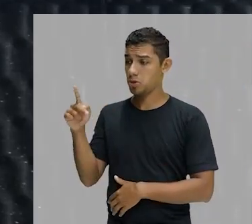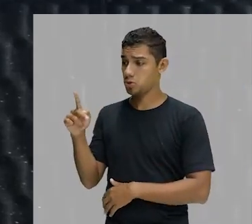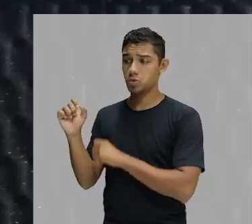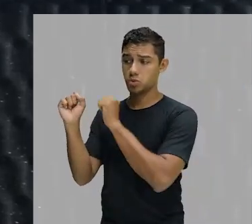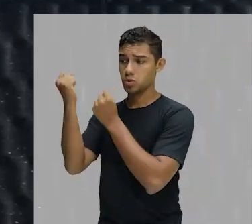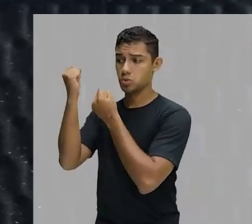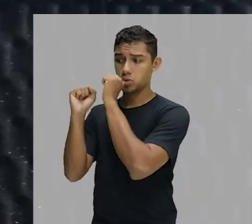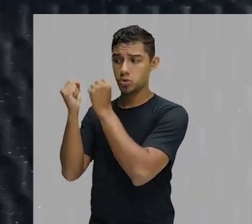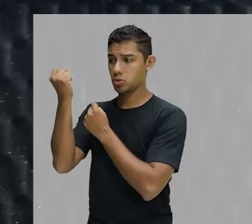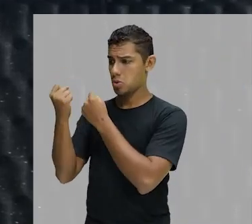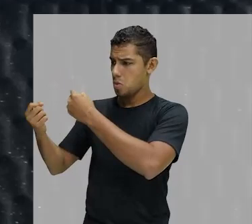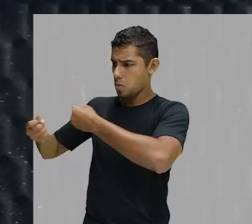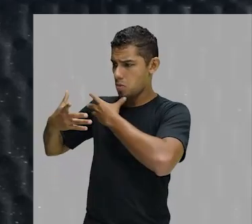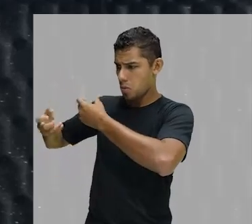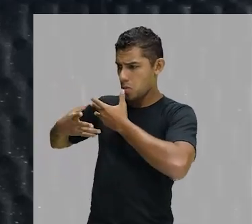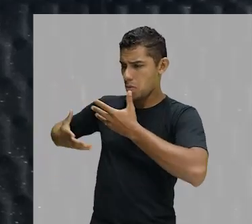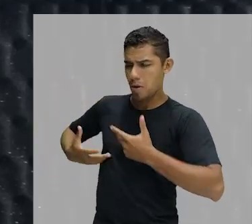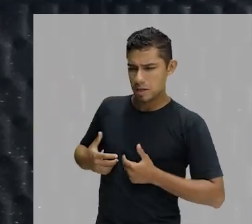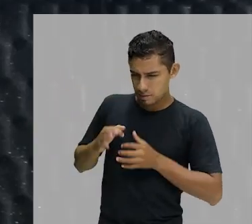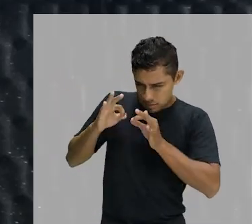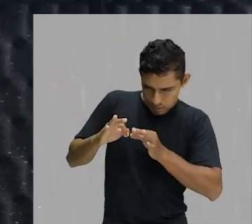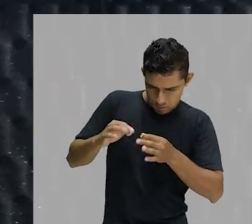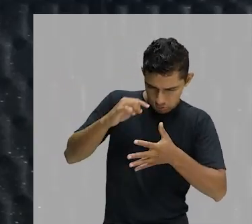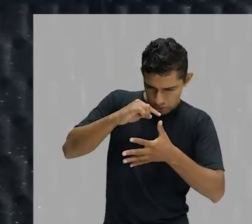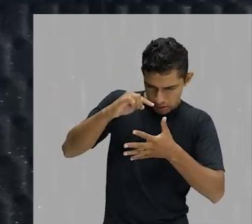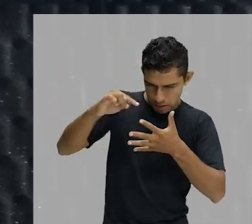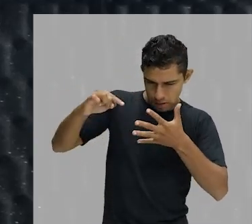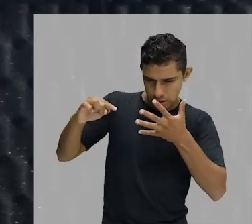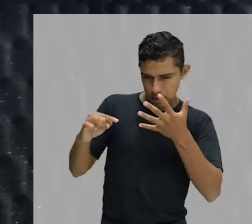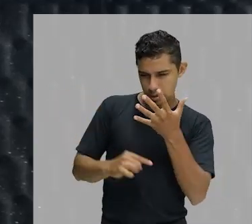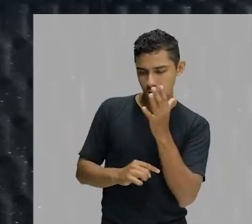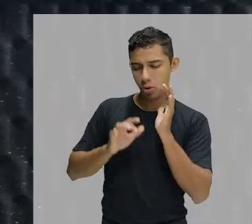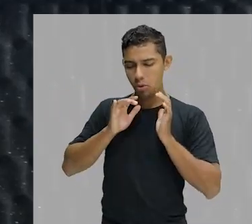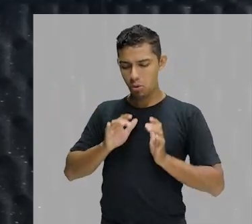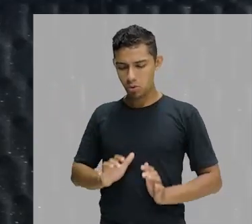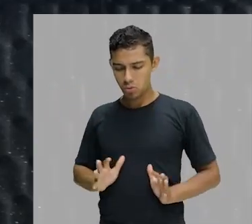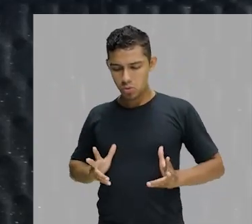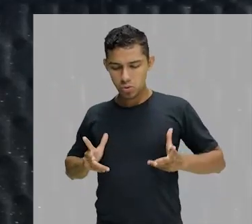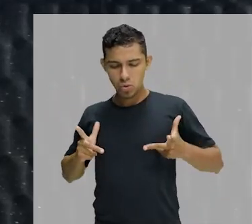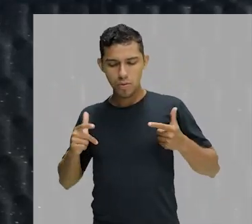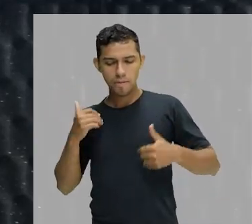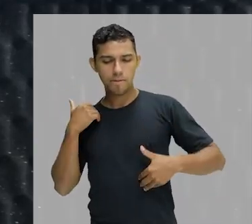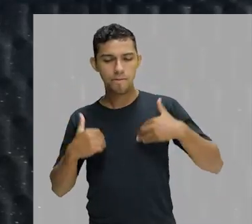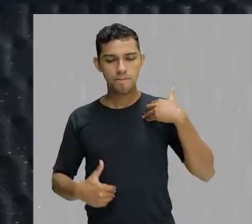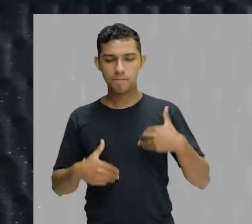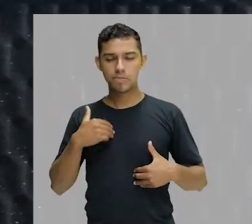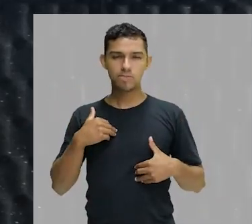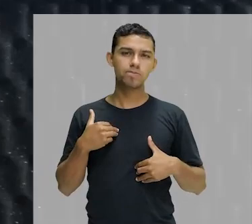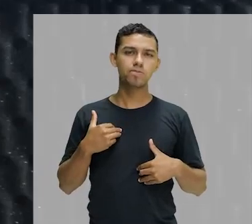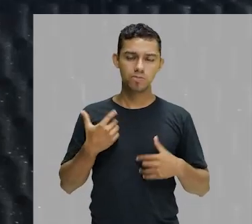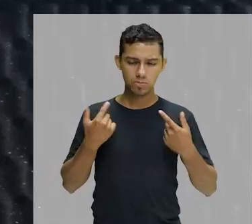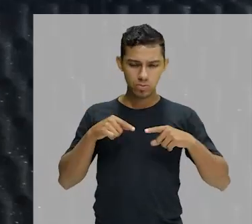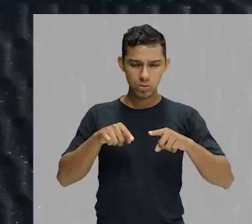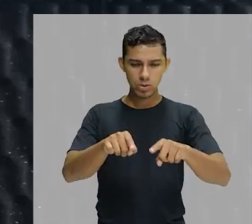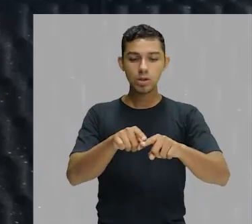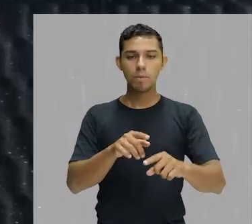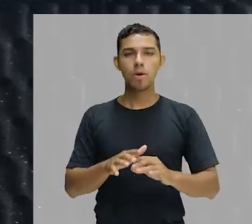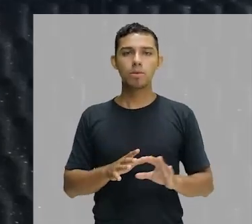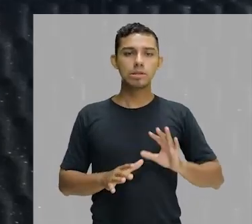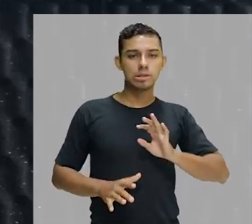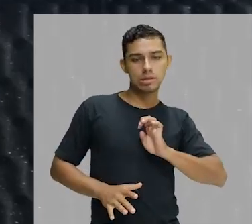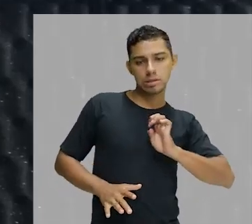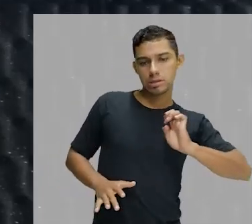que teve esse cuidado de trabalhar comigo essas capacidades físicas coordenativas, trabalhar a minha